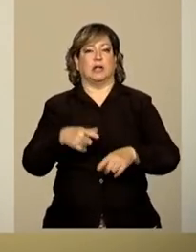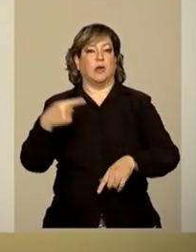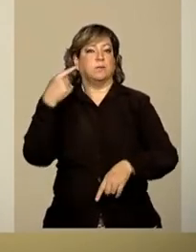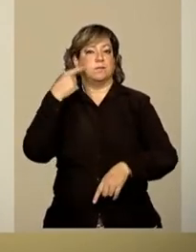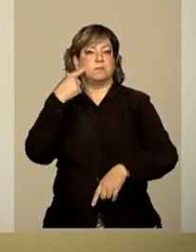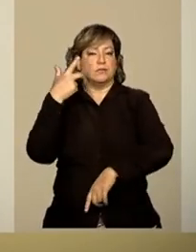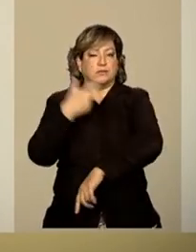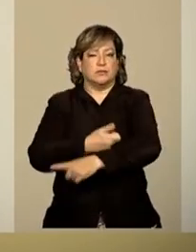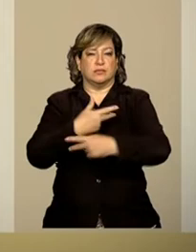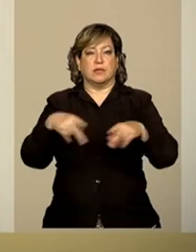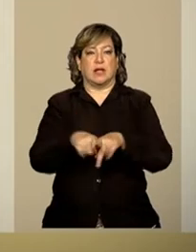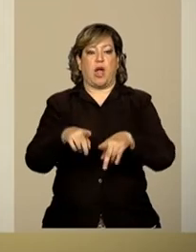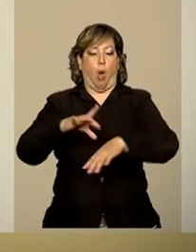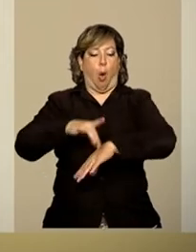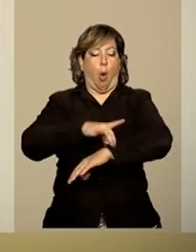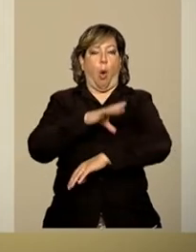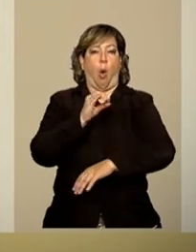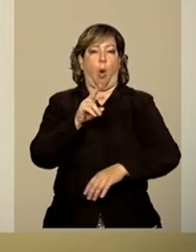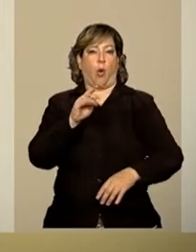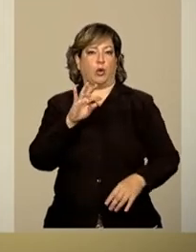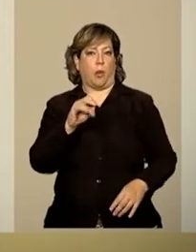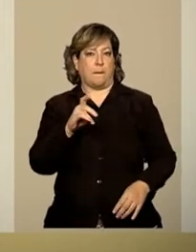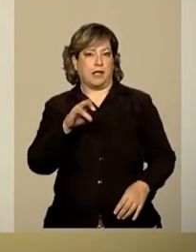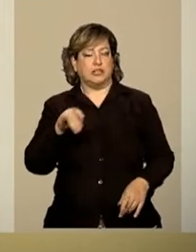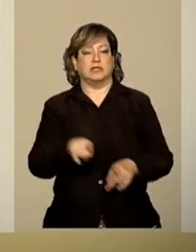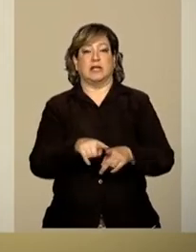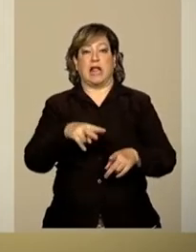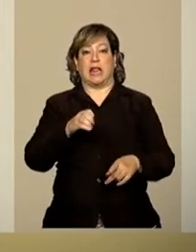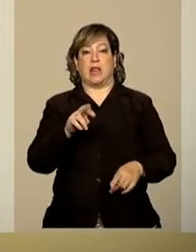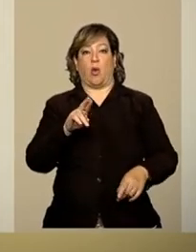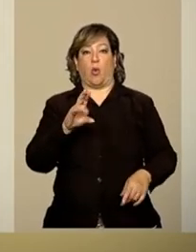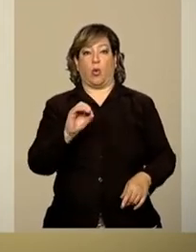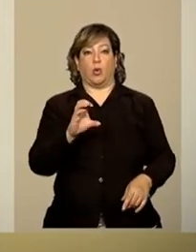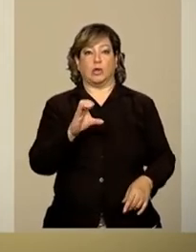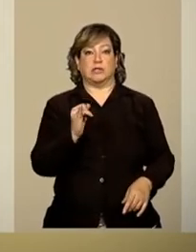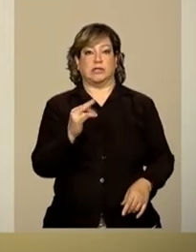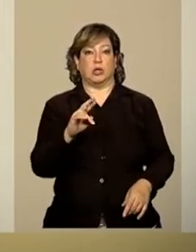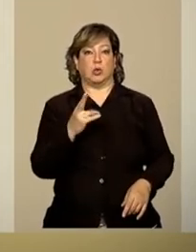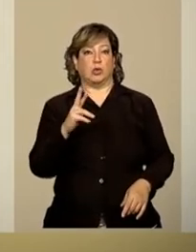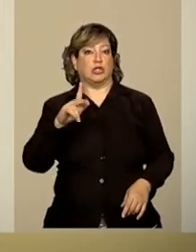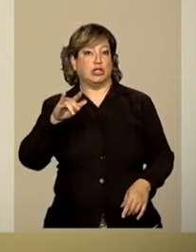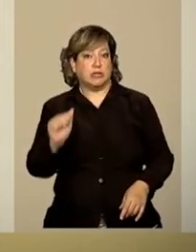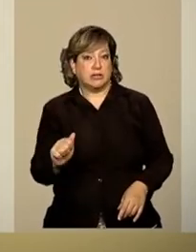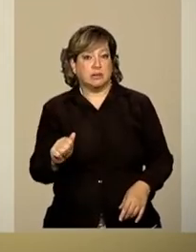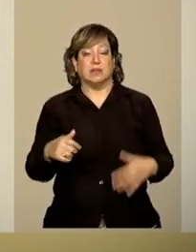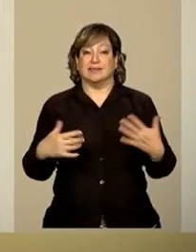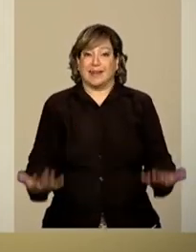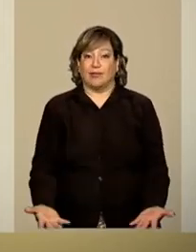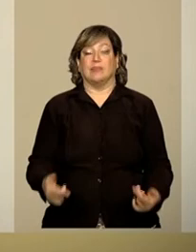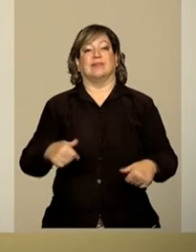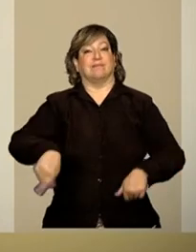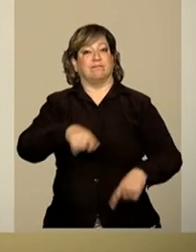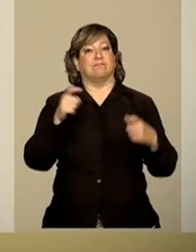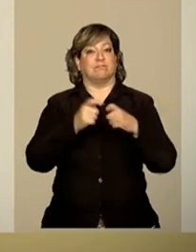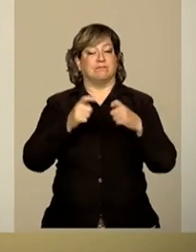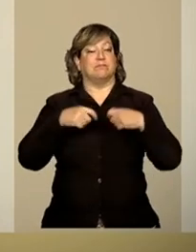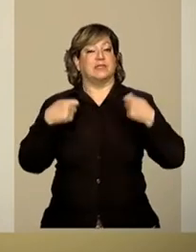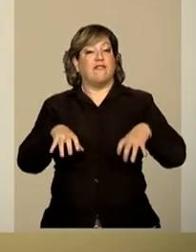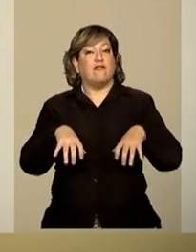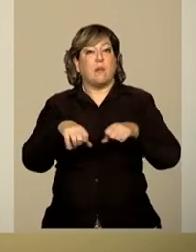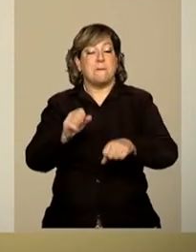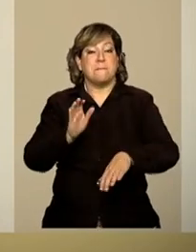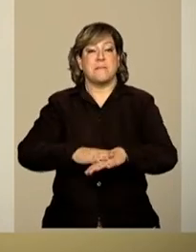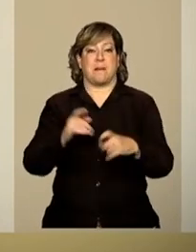anestesiologia Ortopedia e neurocirurgia por exemplo Luciano nós precisamos formar Mais Médicos no